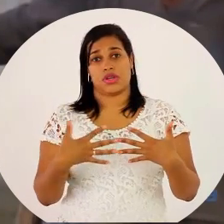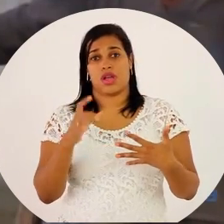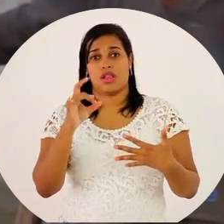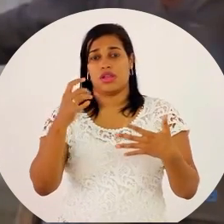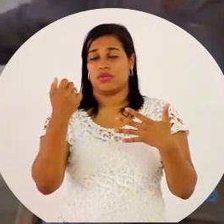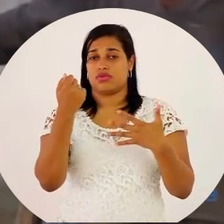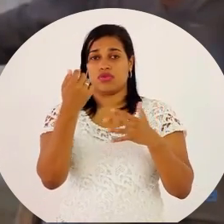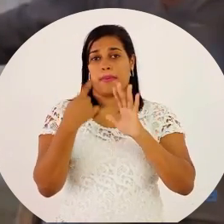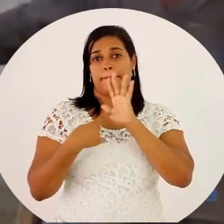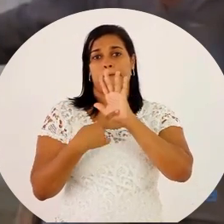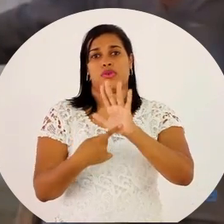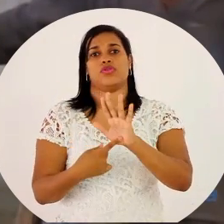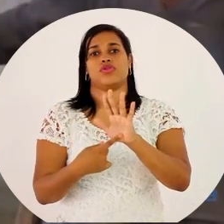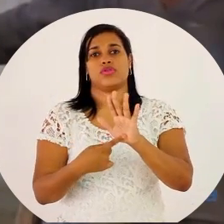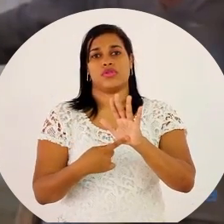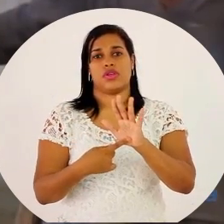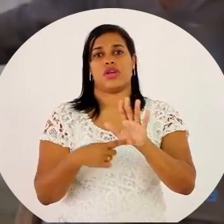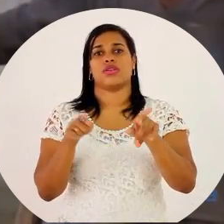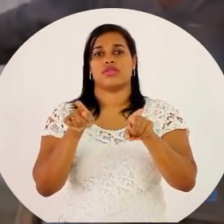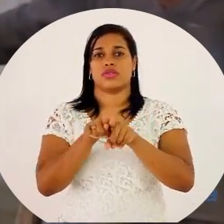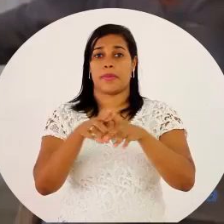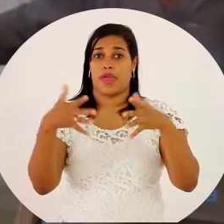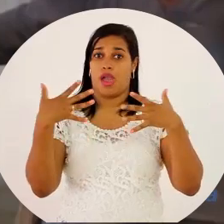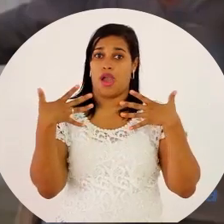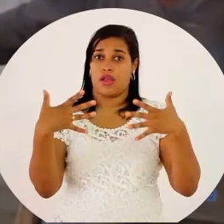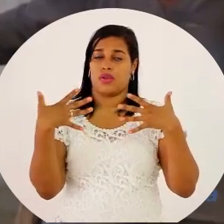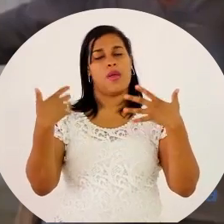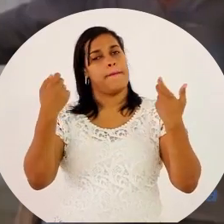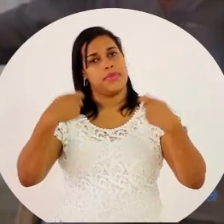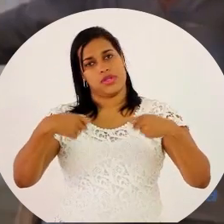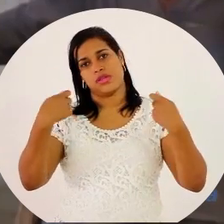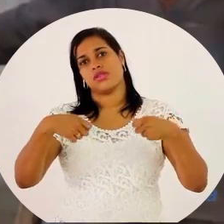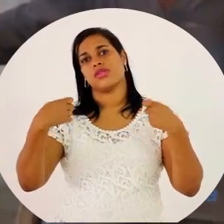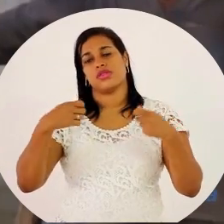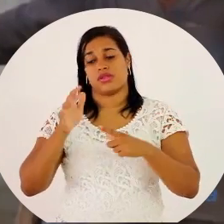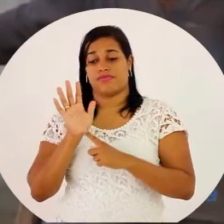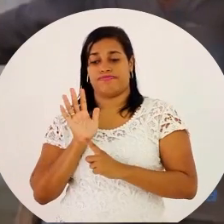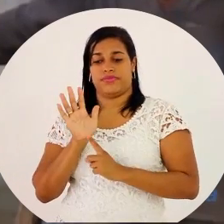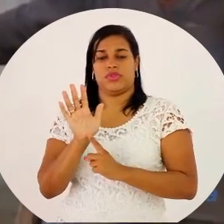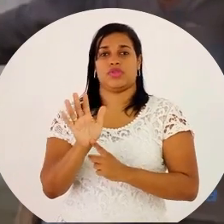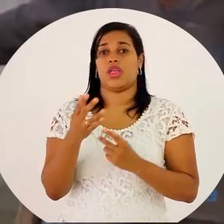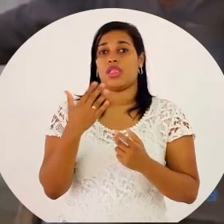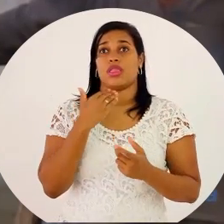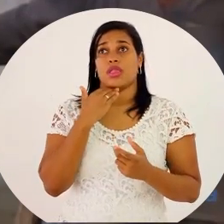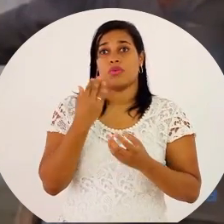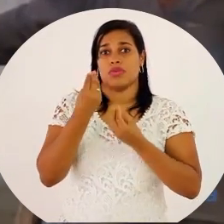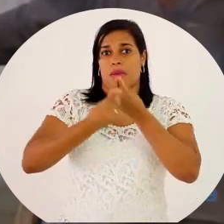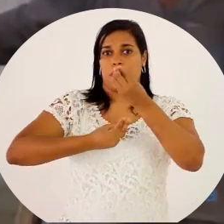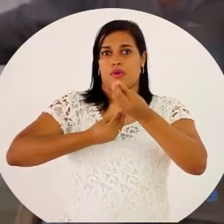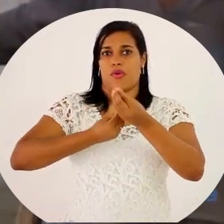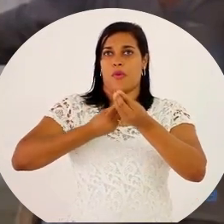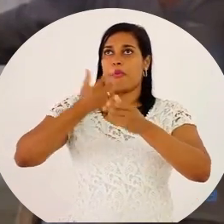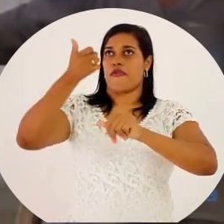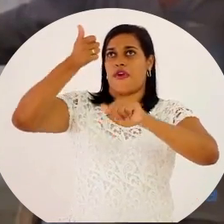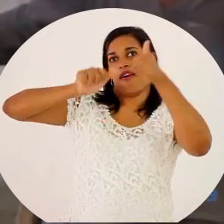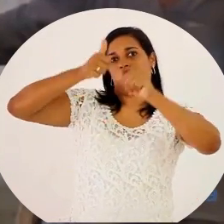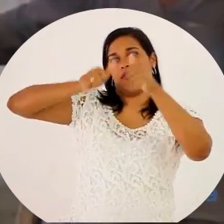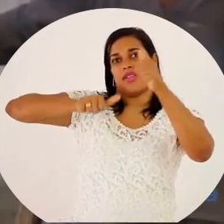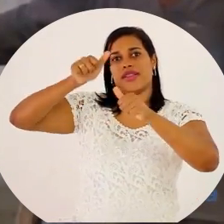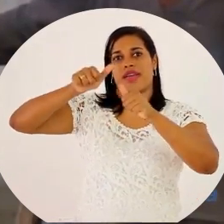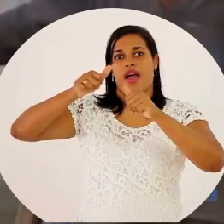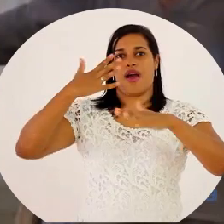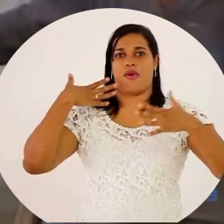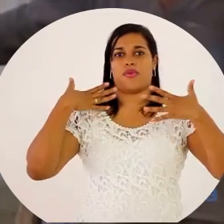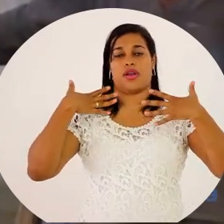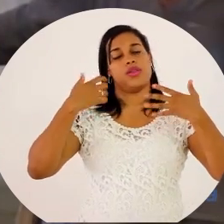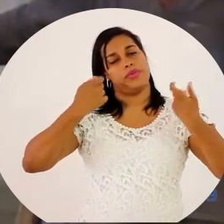ela não explica. Calor também. Calor, a norma não diz como faz a medição de calor. Ela dá parâmetros de calor, mas ela não explica,